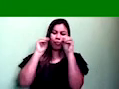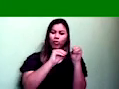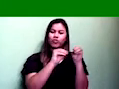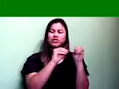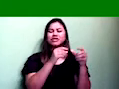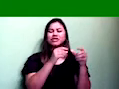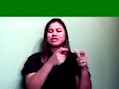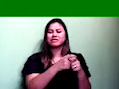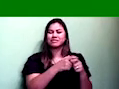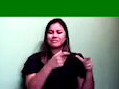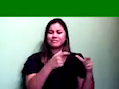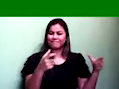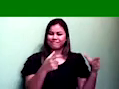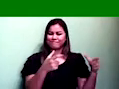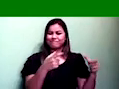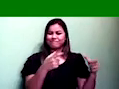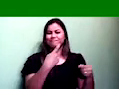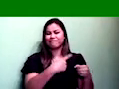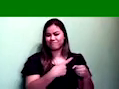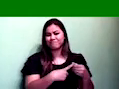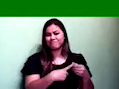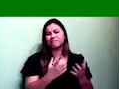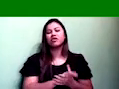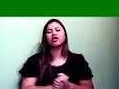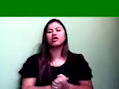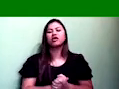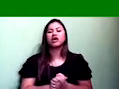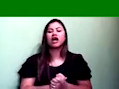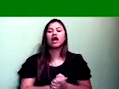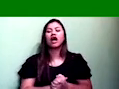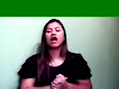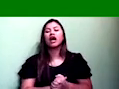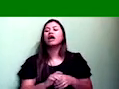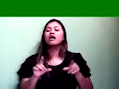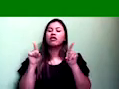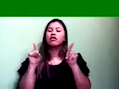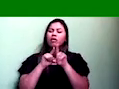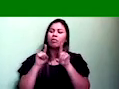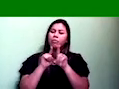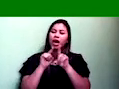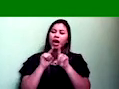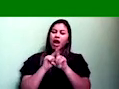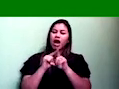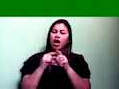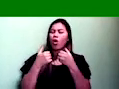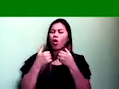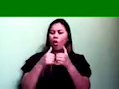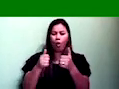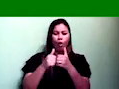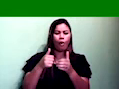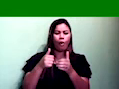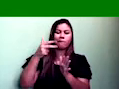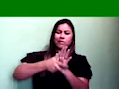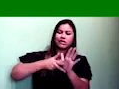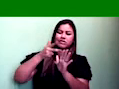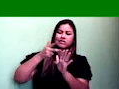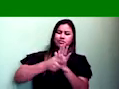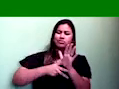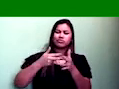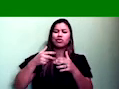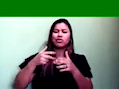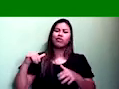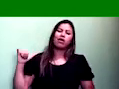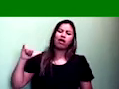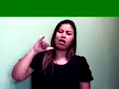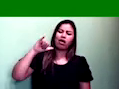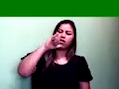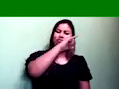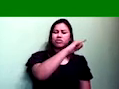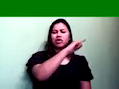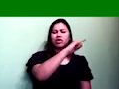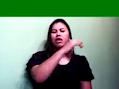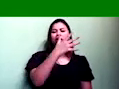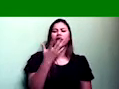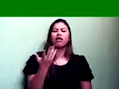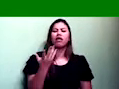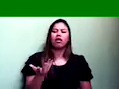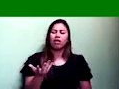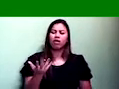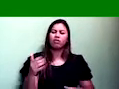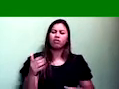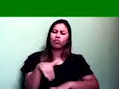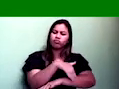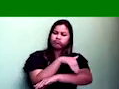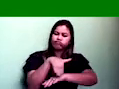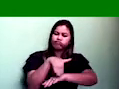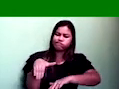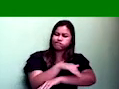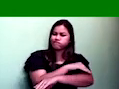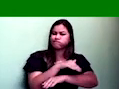locomoção das pessoas pelo avanço dos meios de transportes. avião, trem,